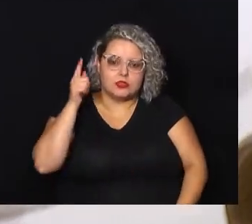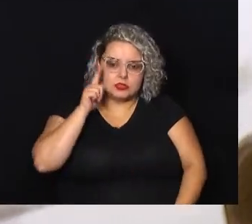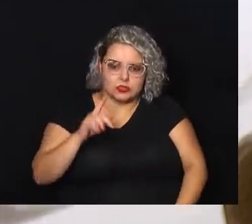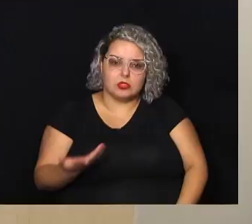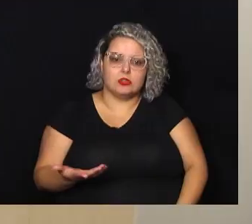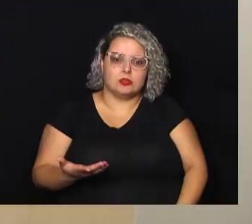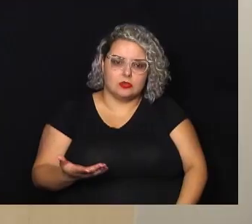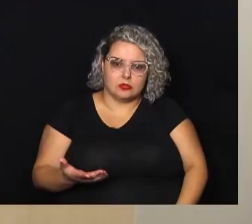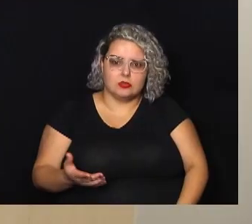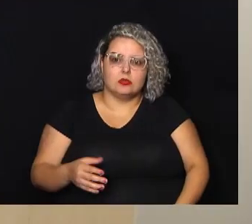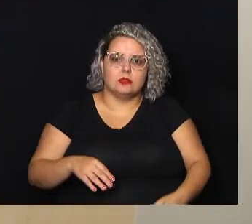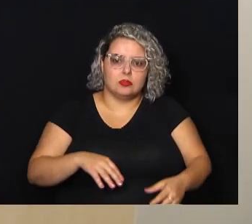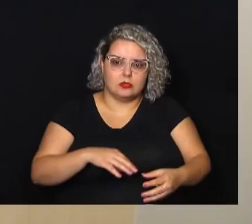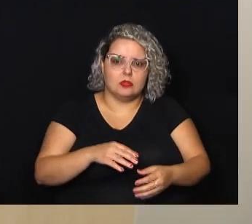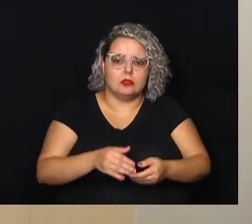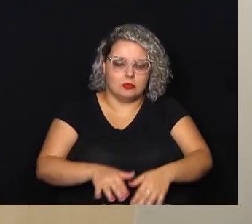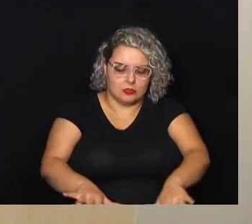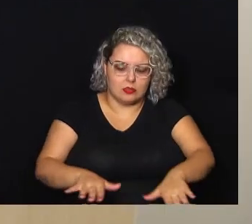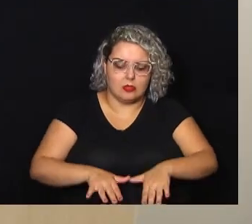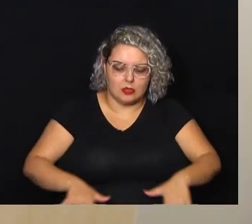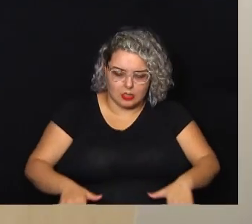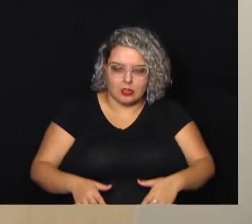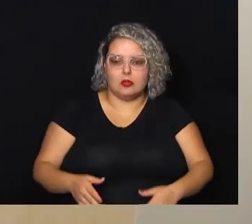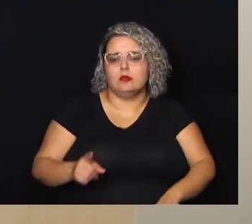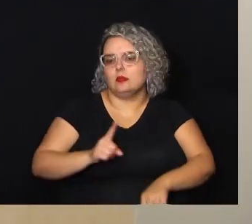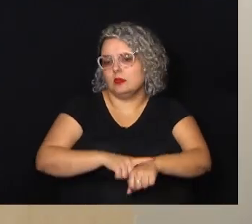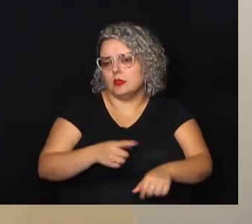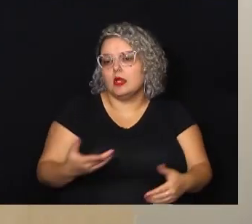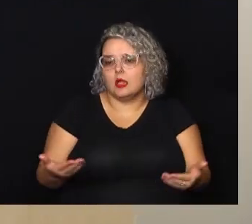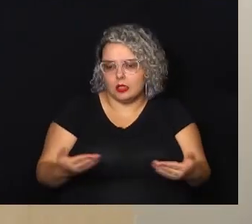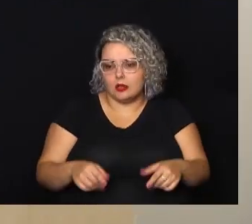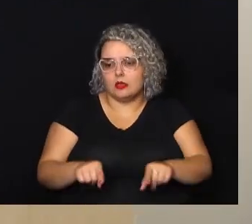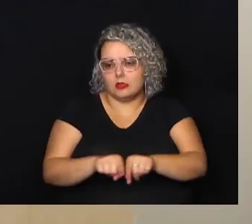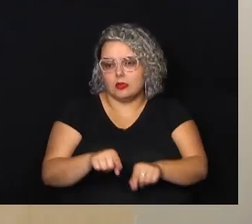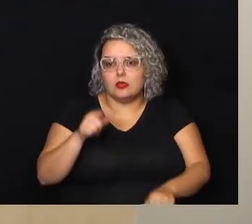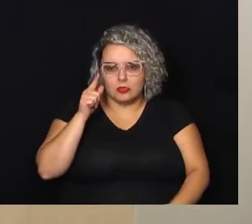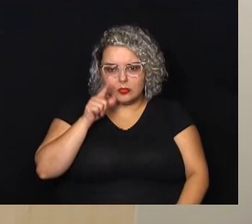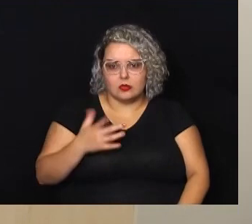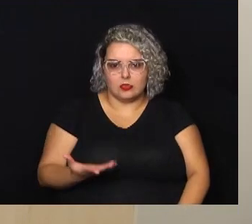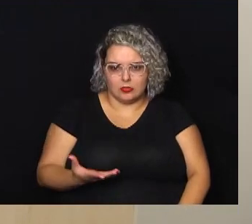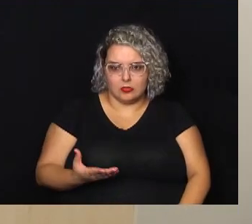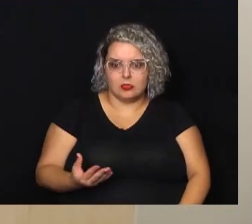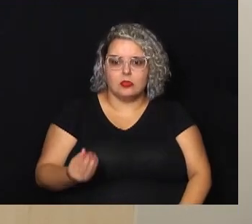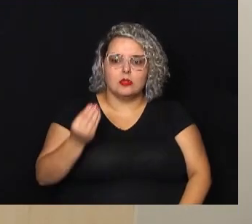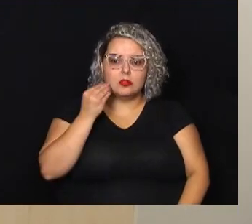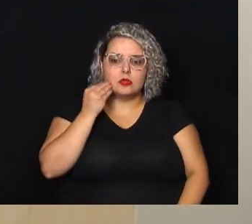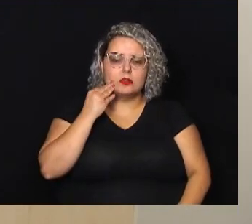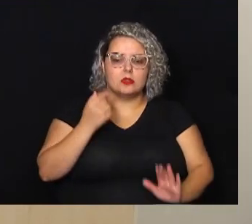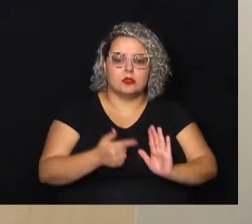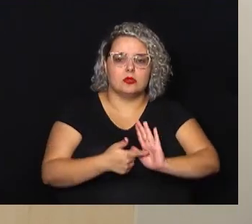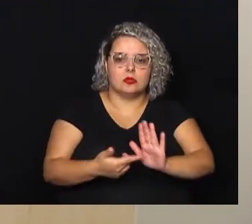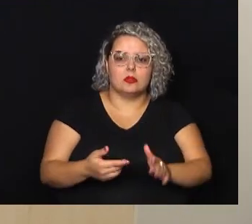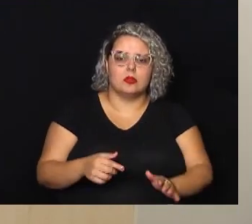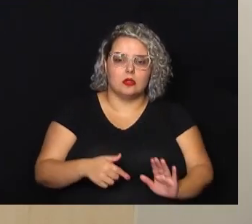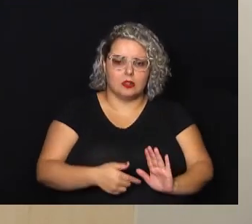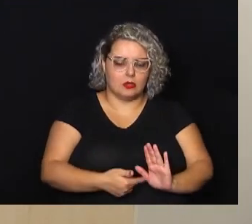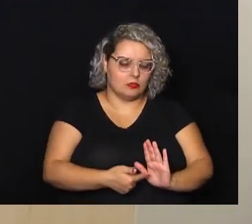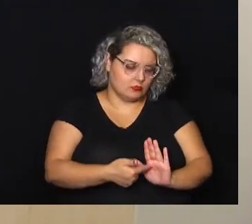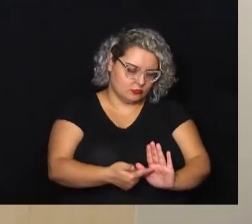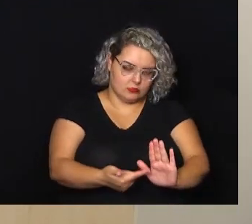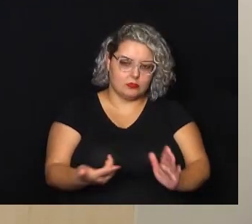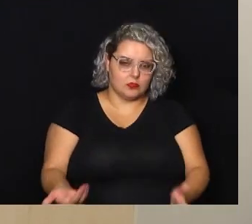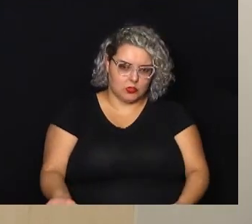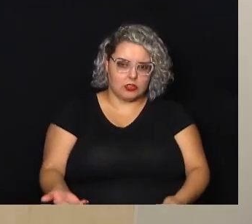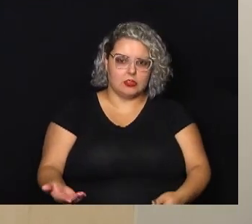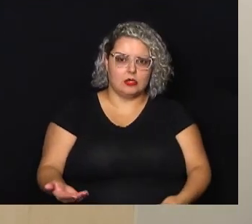já dá conta de mexer. Já dá pra abrir na hora. Já dá pra abrir na hora. Agora também a gente consegue, vou tentar mostrar pra vocês abrindo